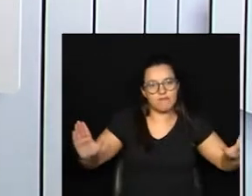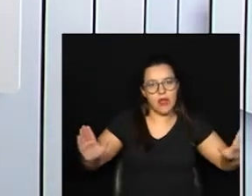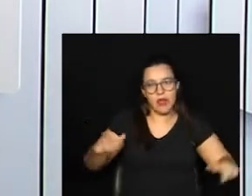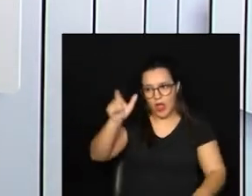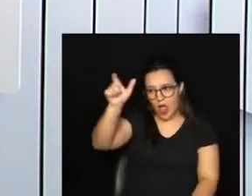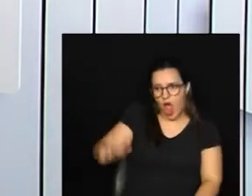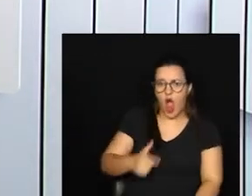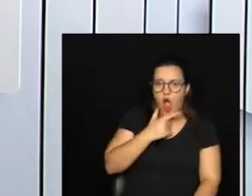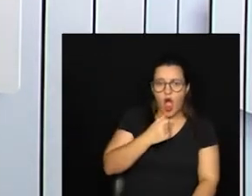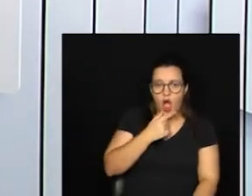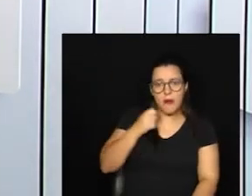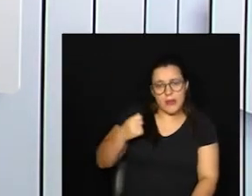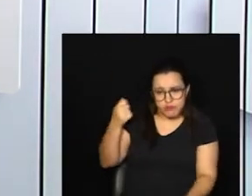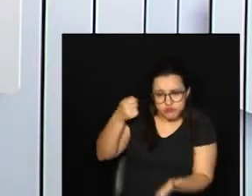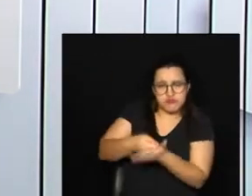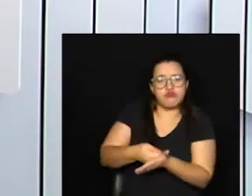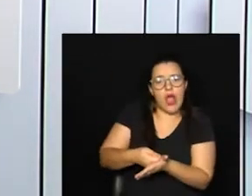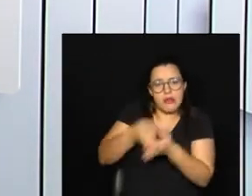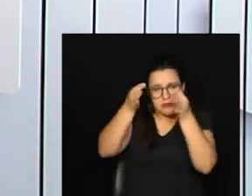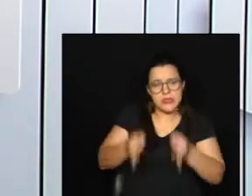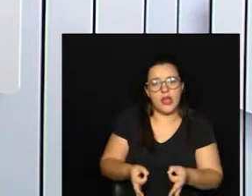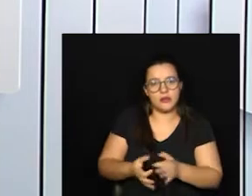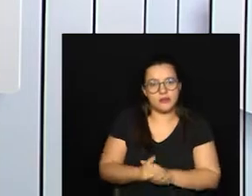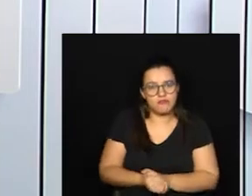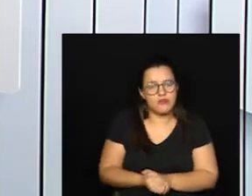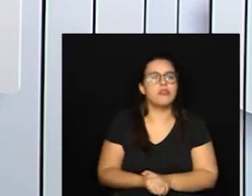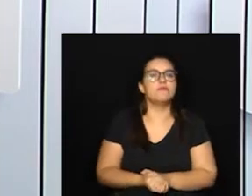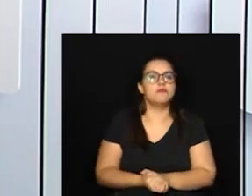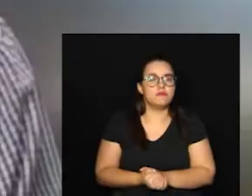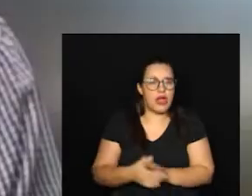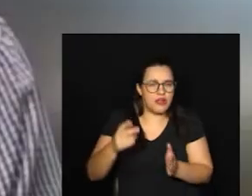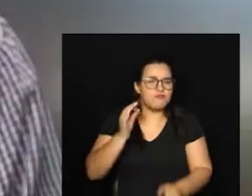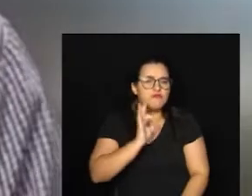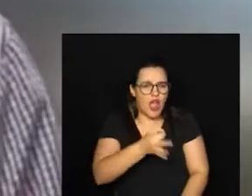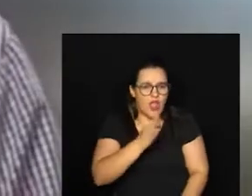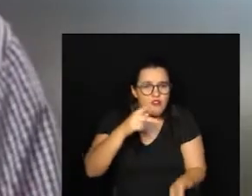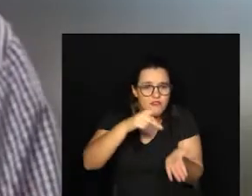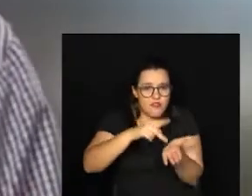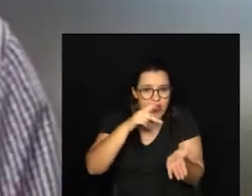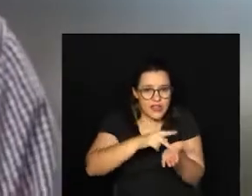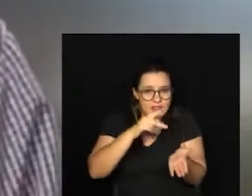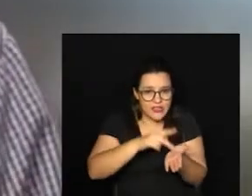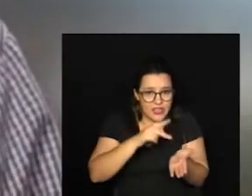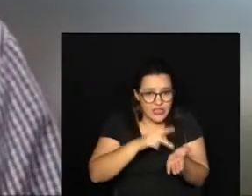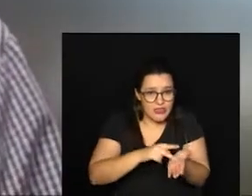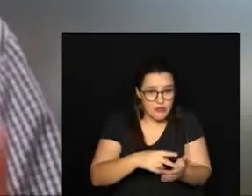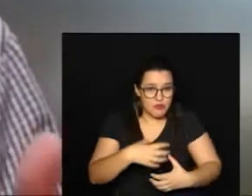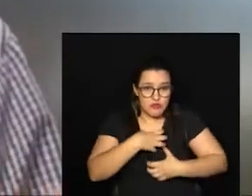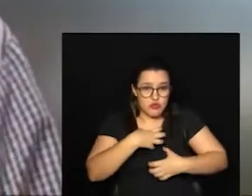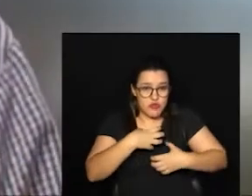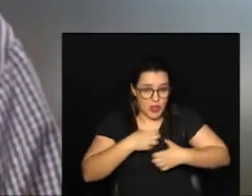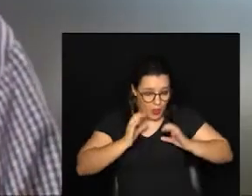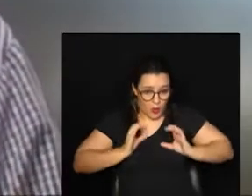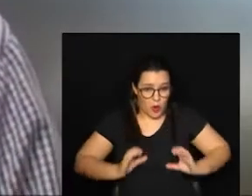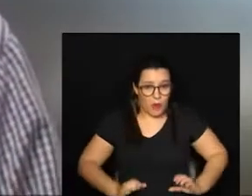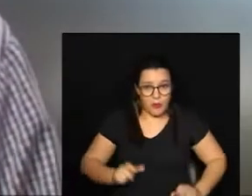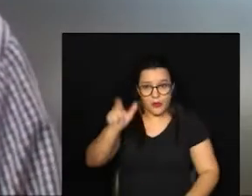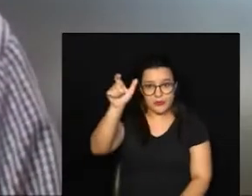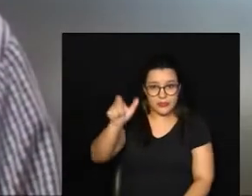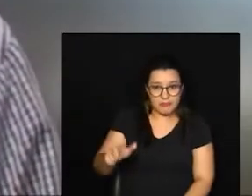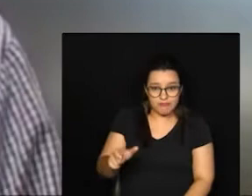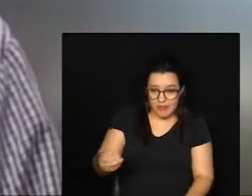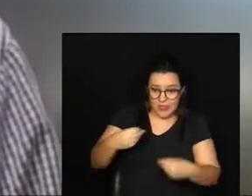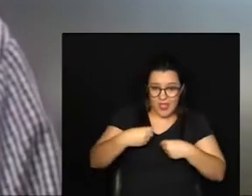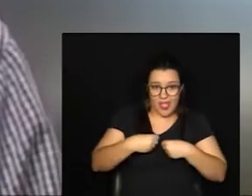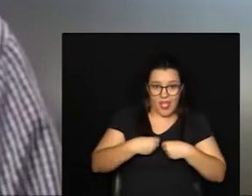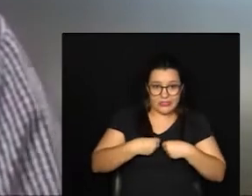aos agressores? Sem dúvida nenhuma, toda vez que esses comportamentos eles começam a criar um